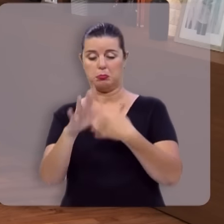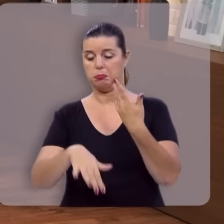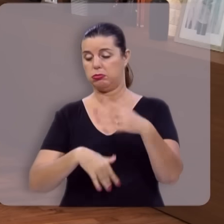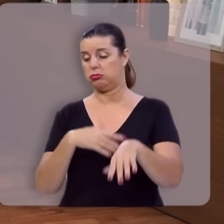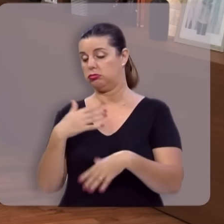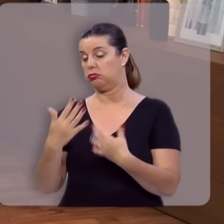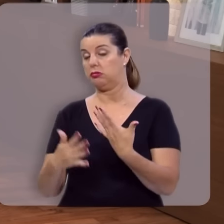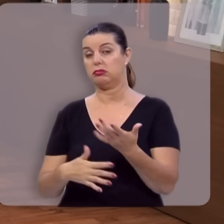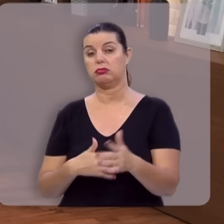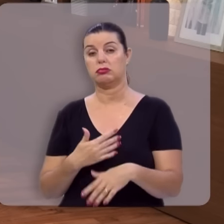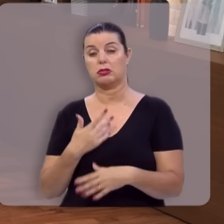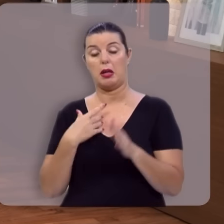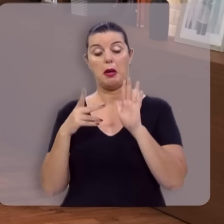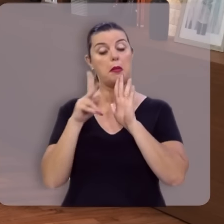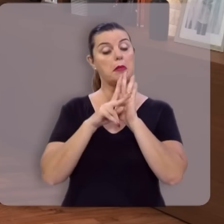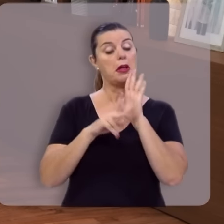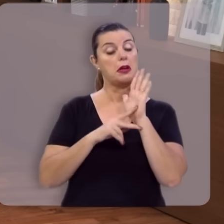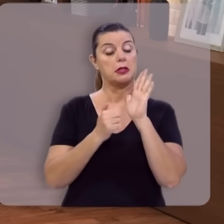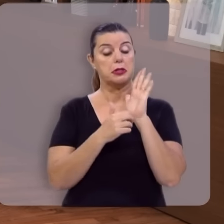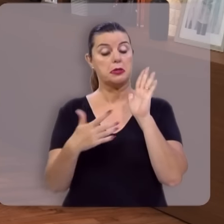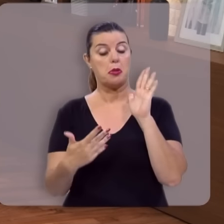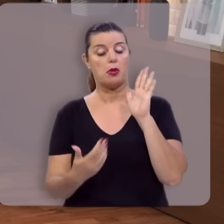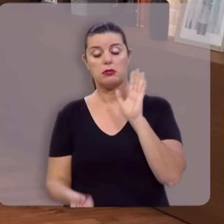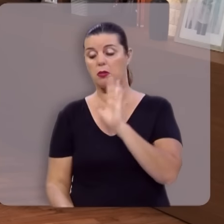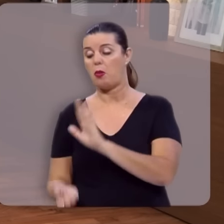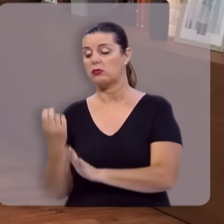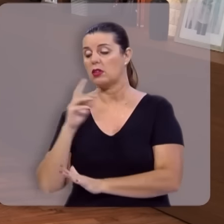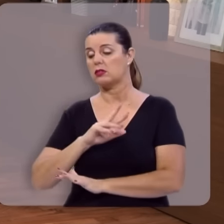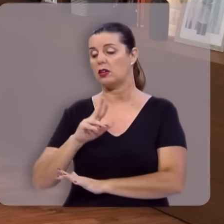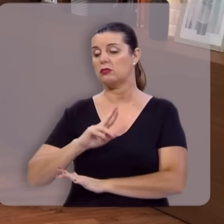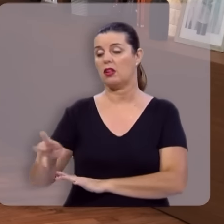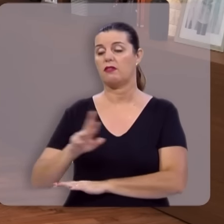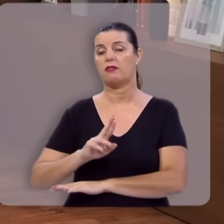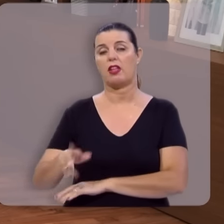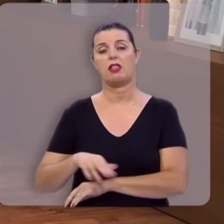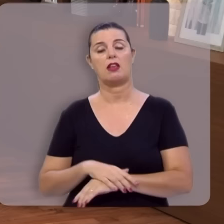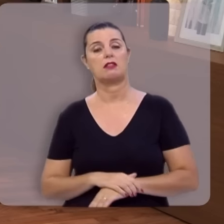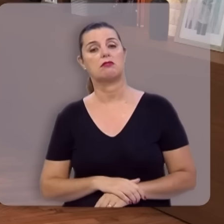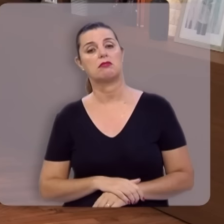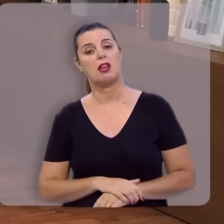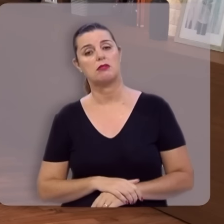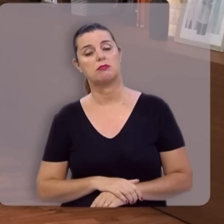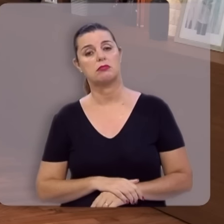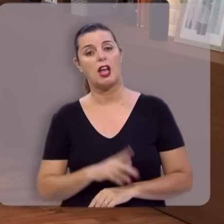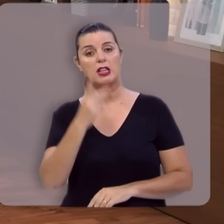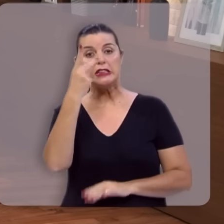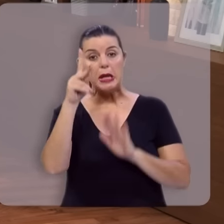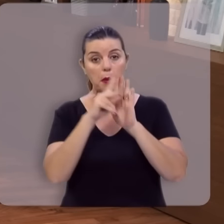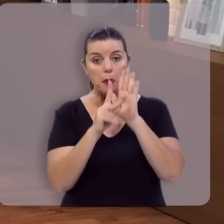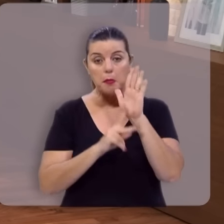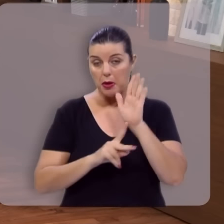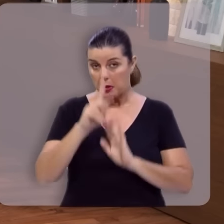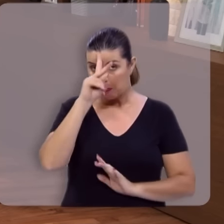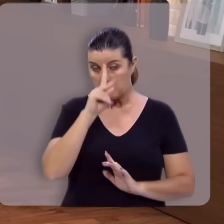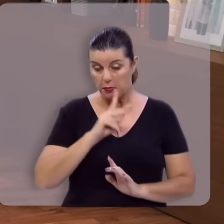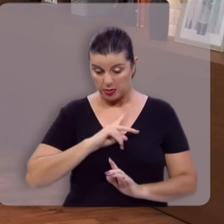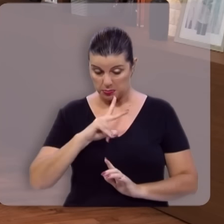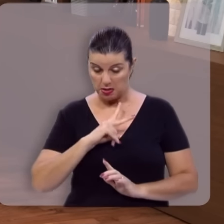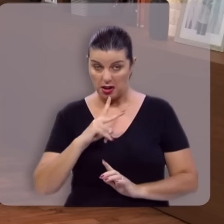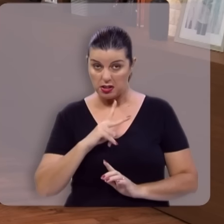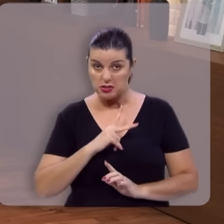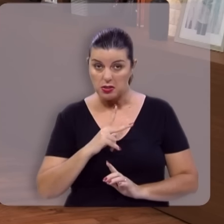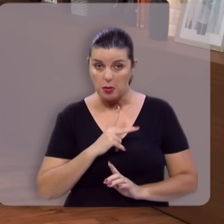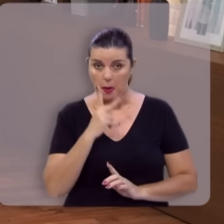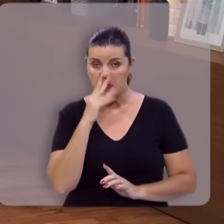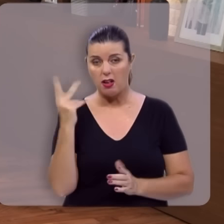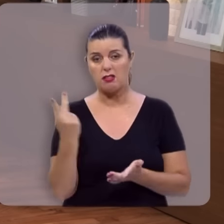cabeça. Você planejou alguma coisa e aconteceu outra. Seus planos pessoais foram